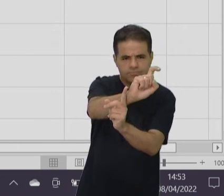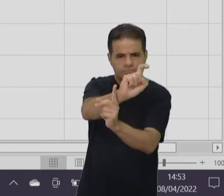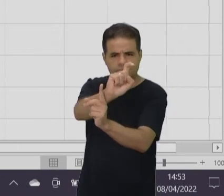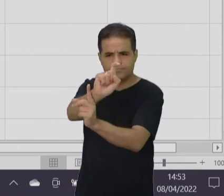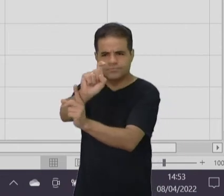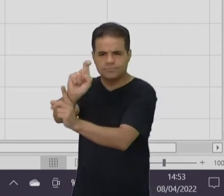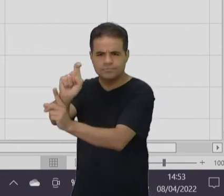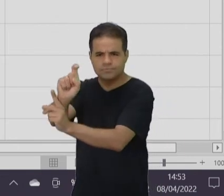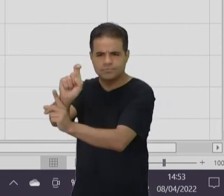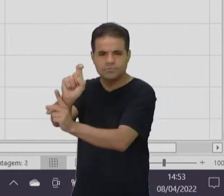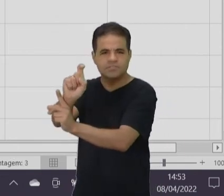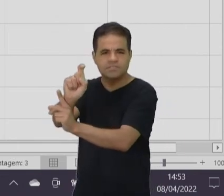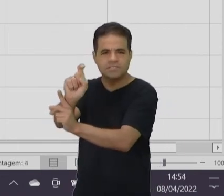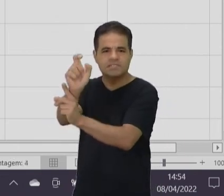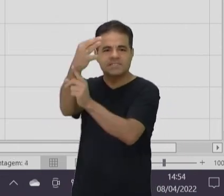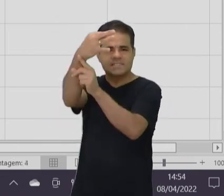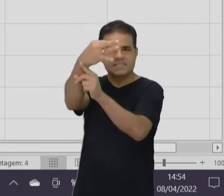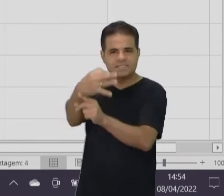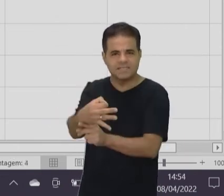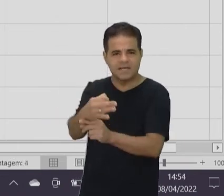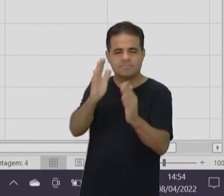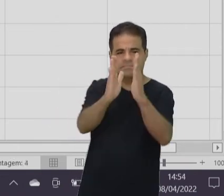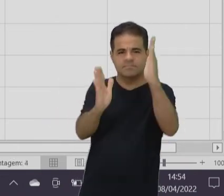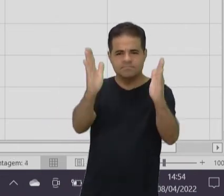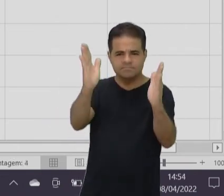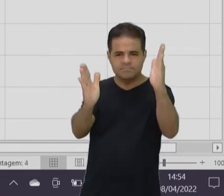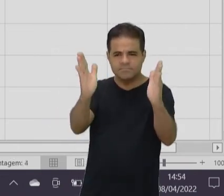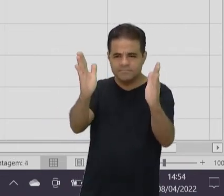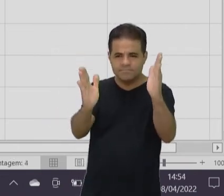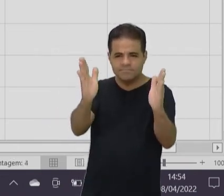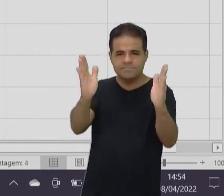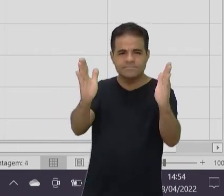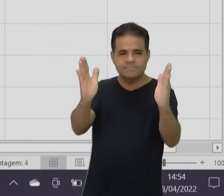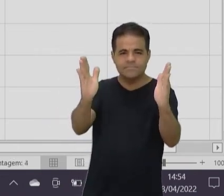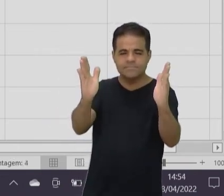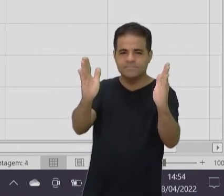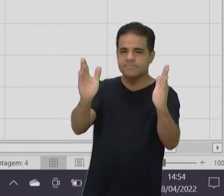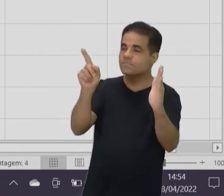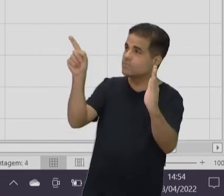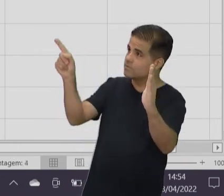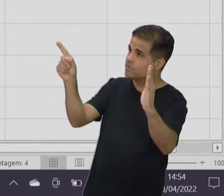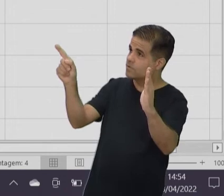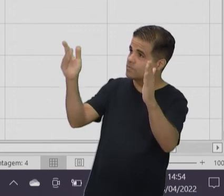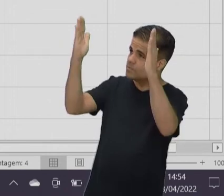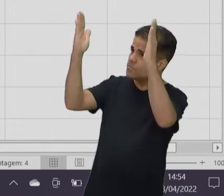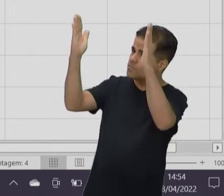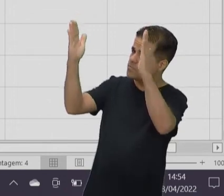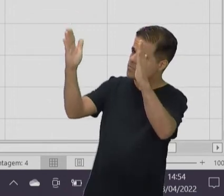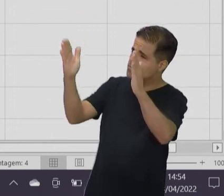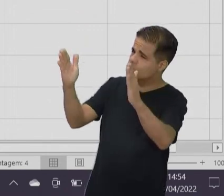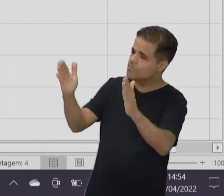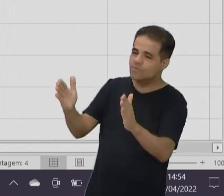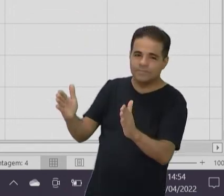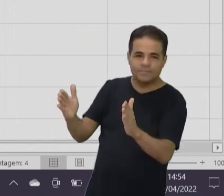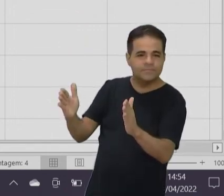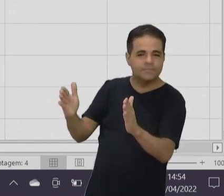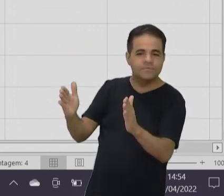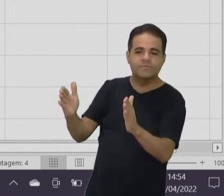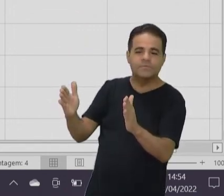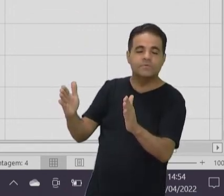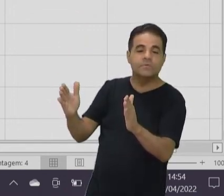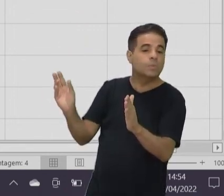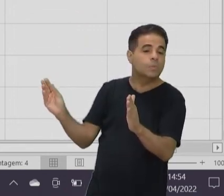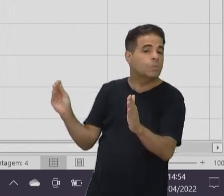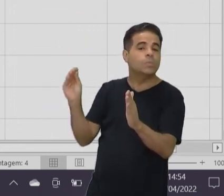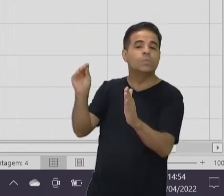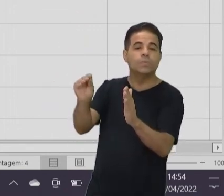deixar certinho aqui, ó. Eles aqui na mesma, com a linha de grade, a gente coloca aqui, ó. Olha, tá